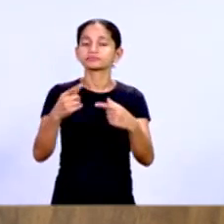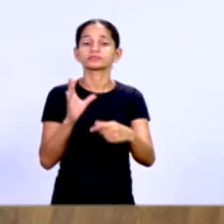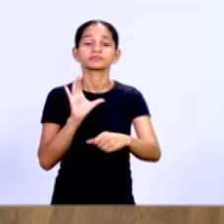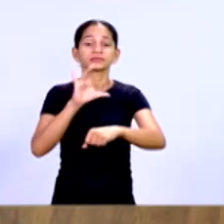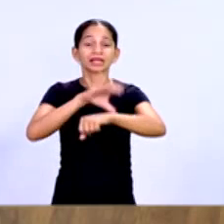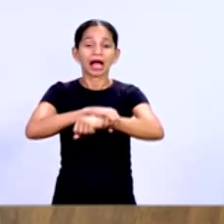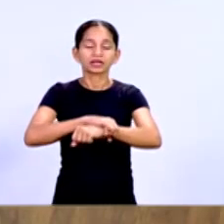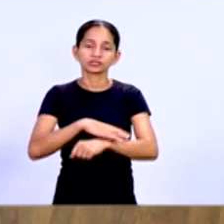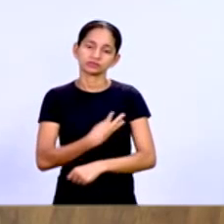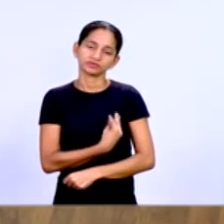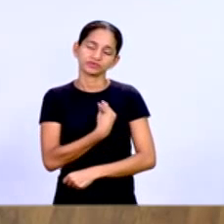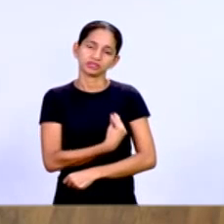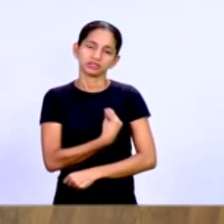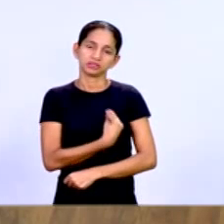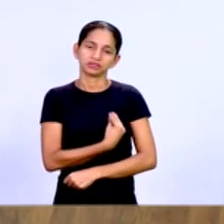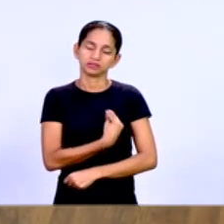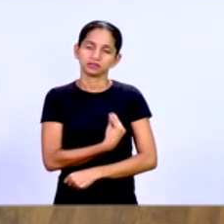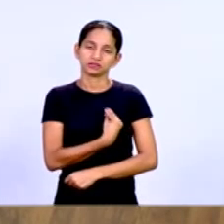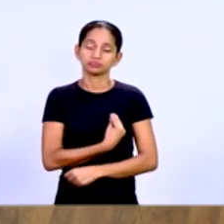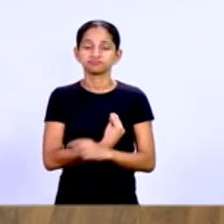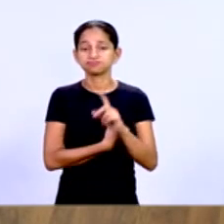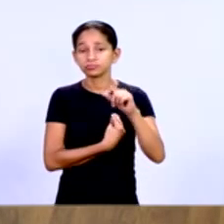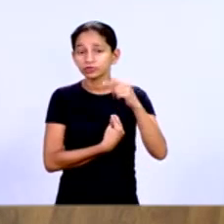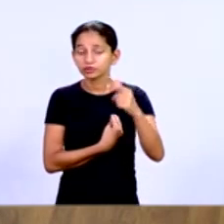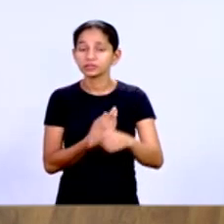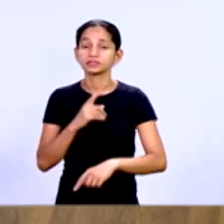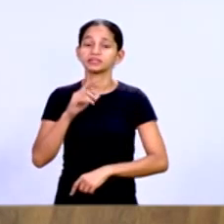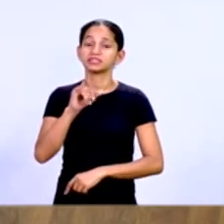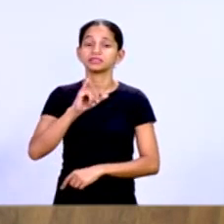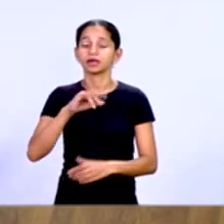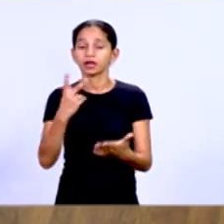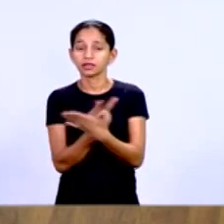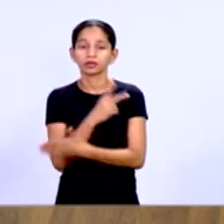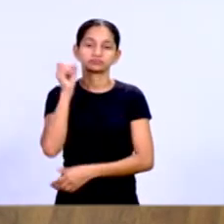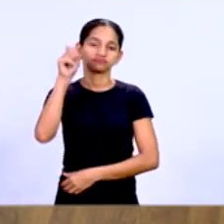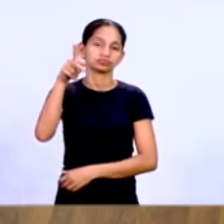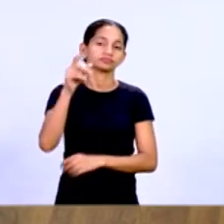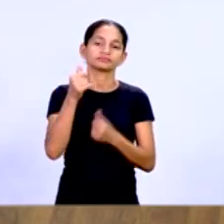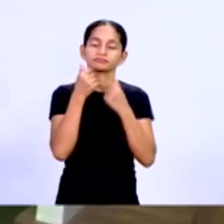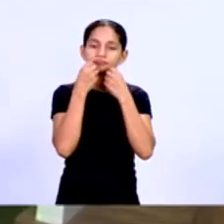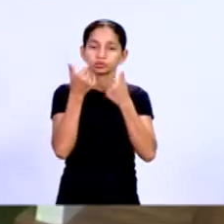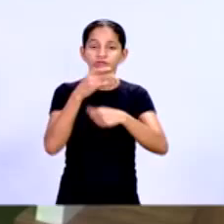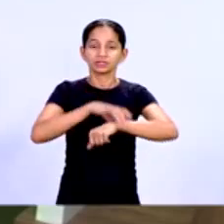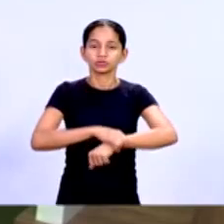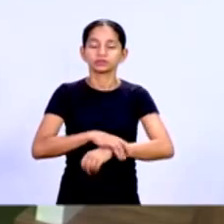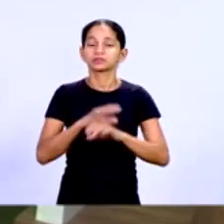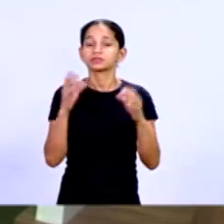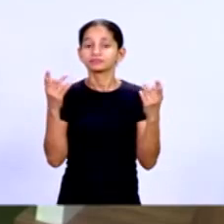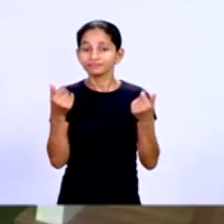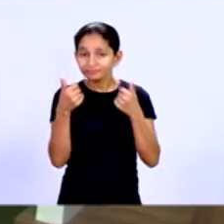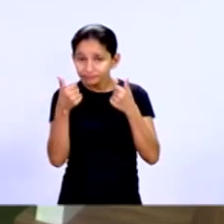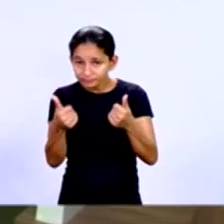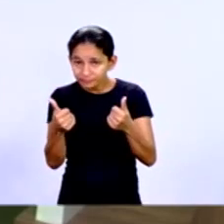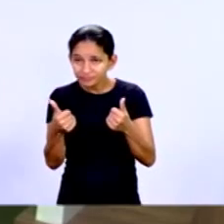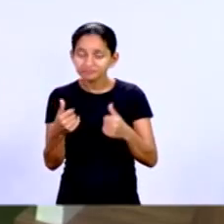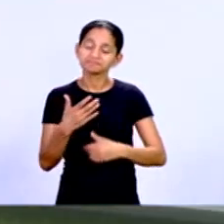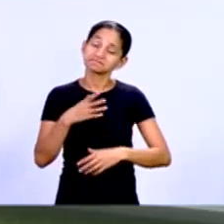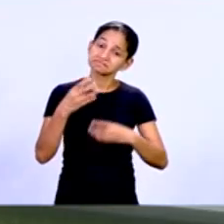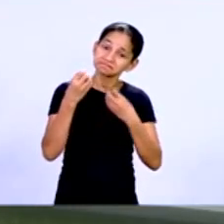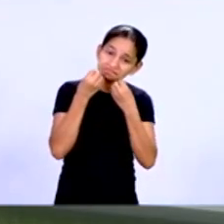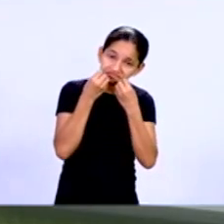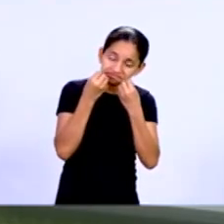garantir o futuro no momento da aposentadoria. Não é isso, professor Celso? Isso aí. Bem, pessoal, espero que